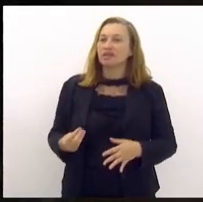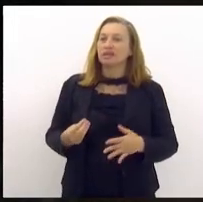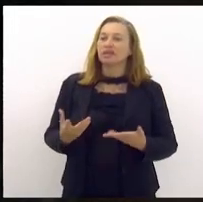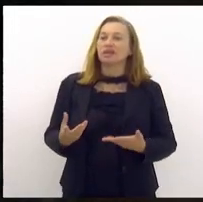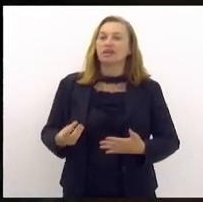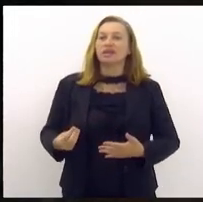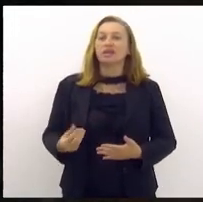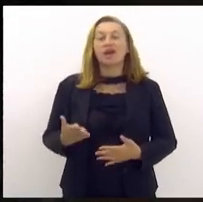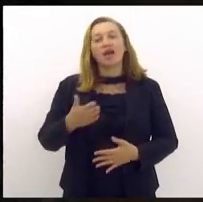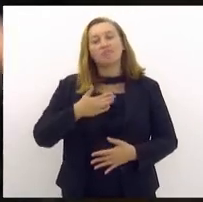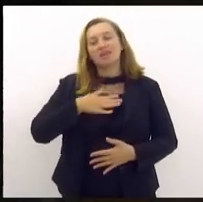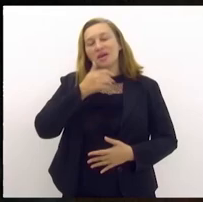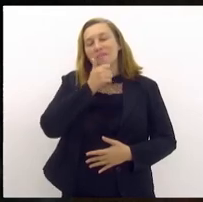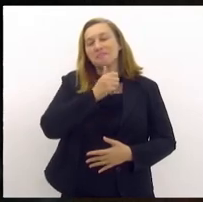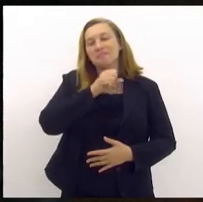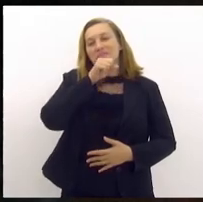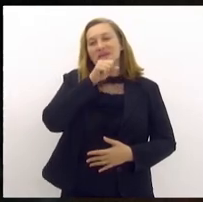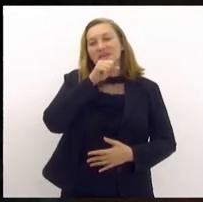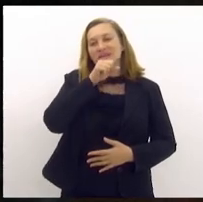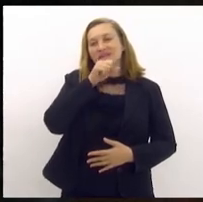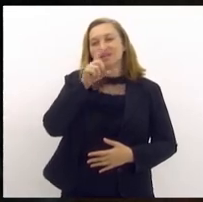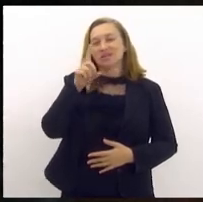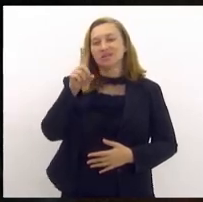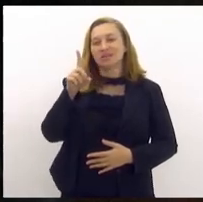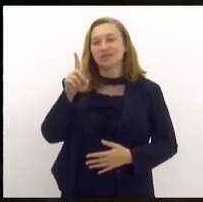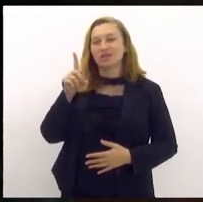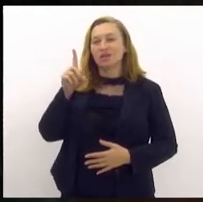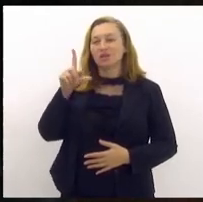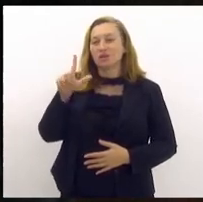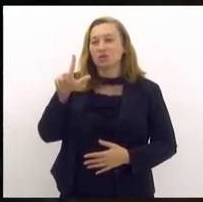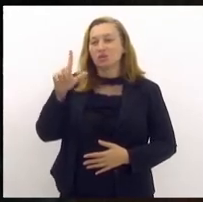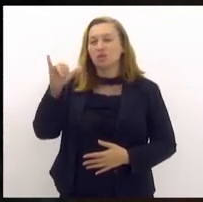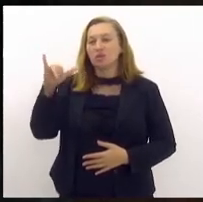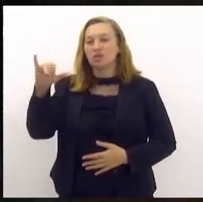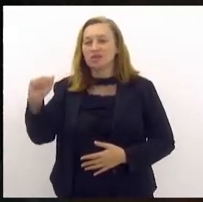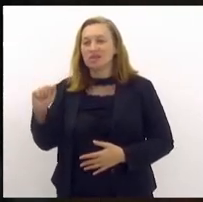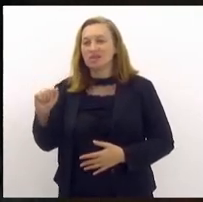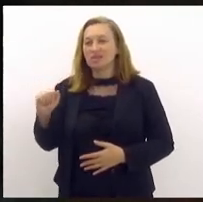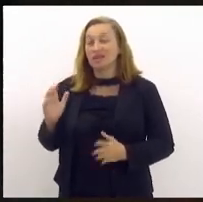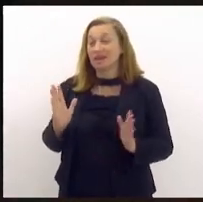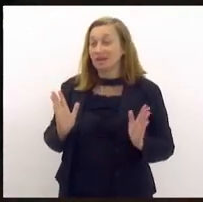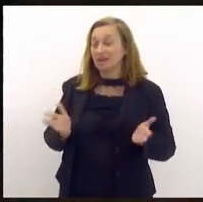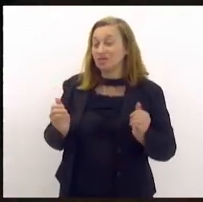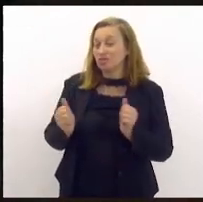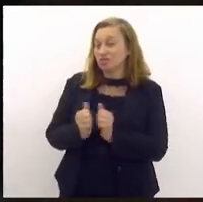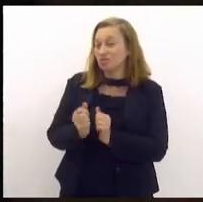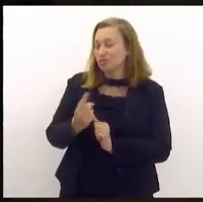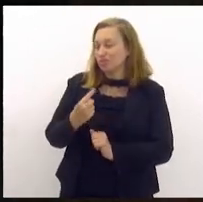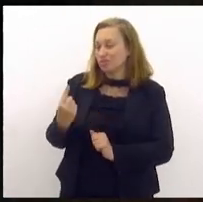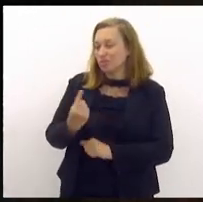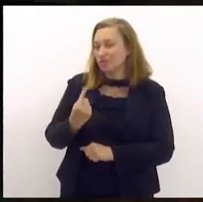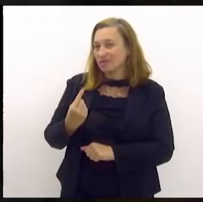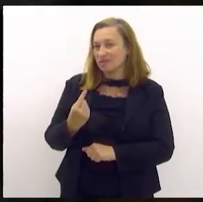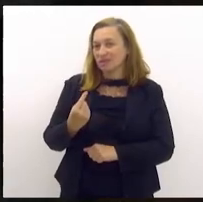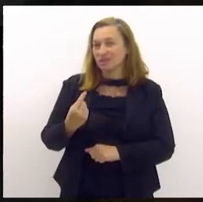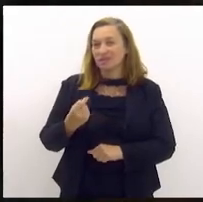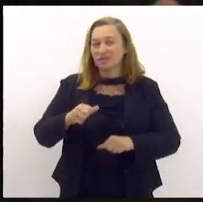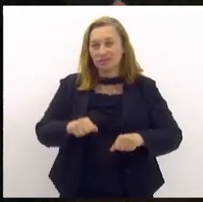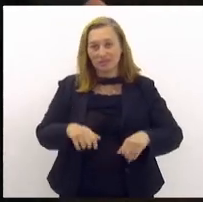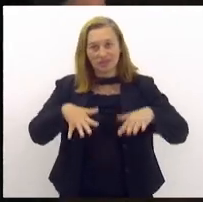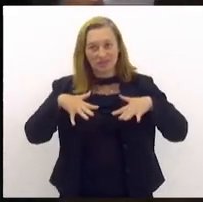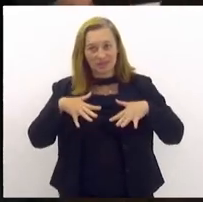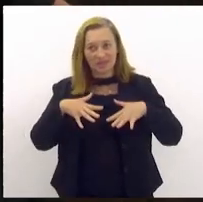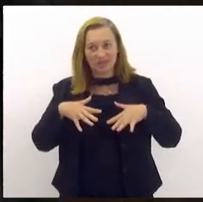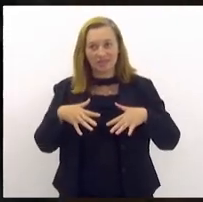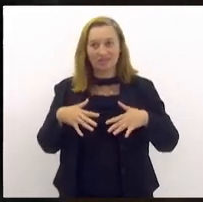ilustre da minha mãe, dona Lúcia Galhaço, aqui presente com a gente nesse parlamento aqui, veio